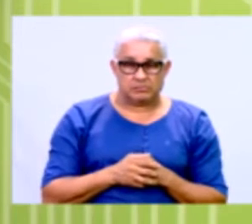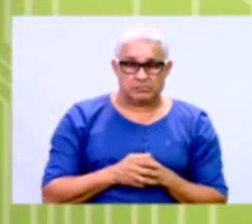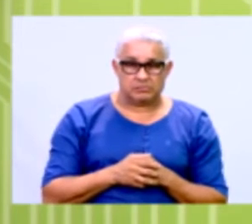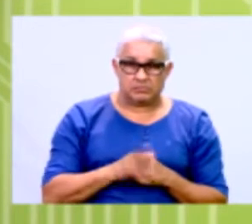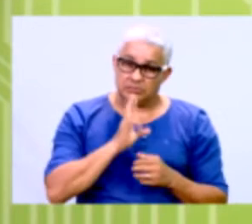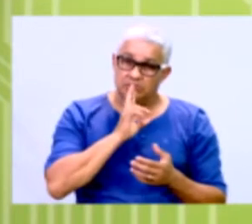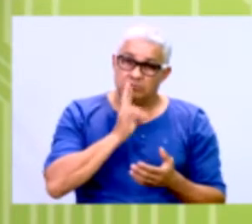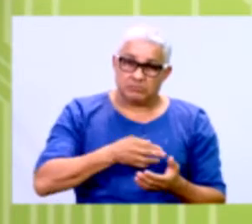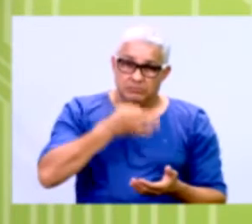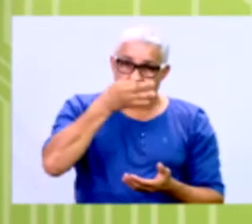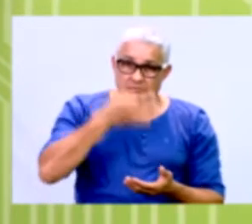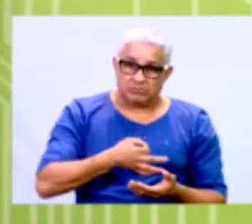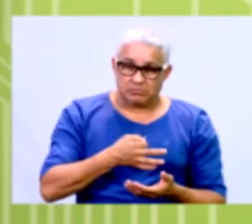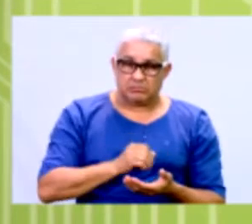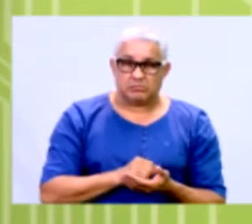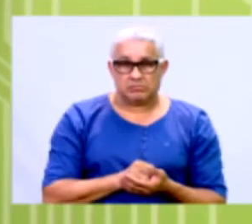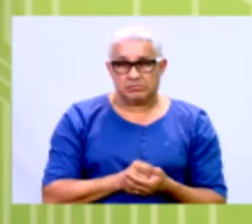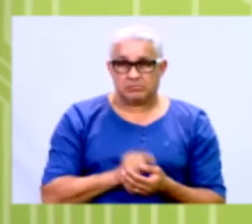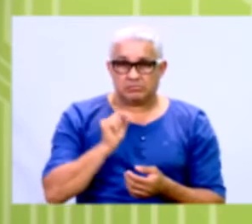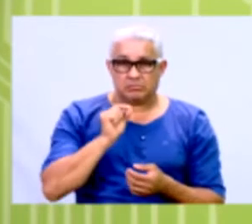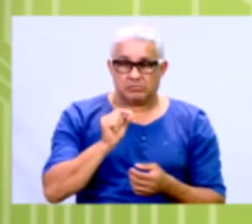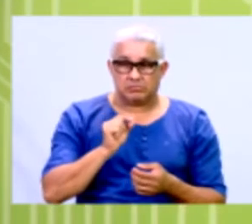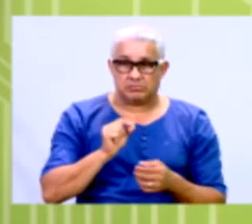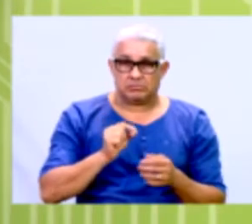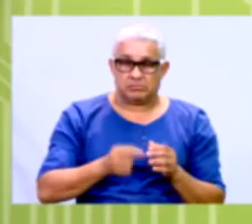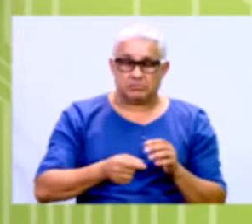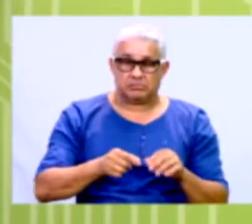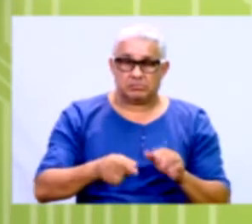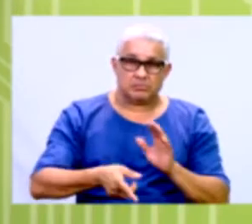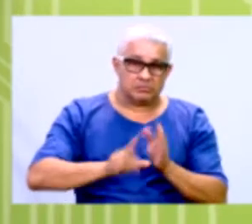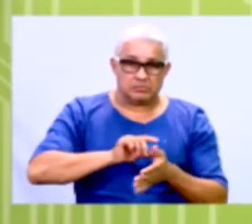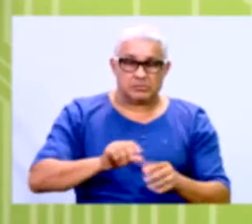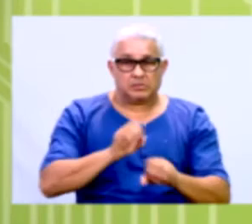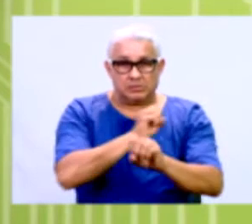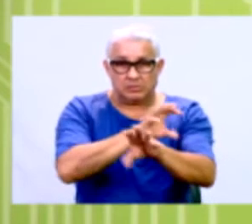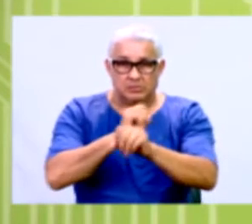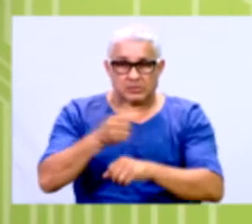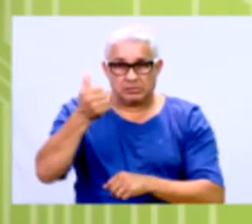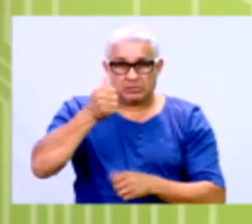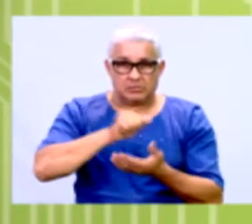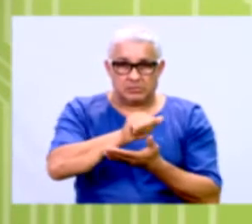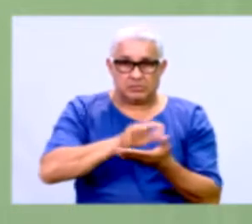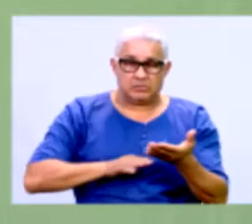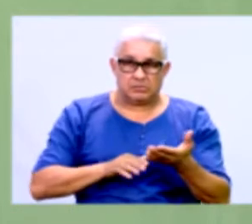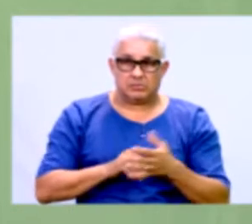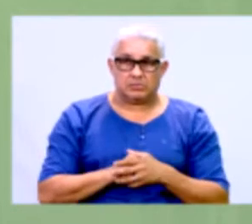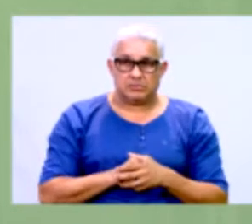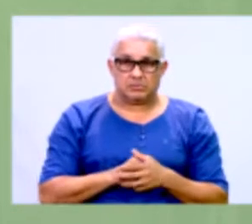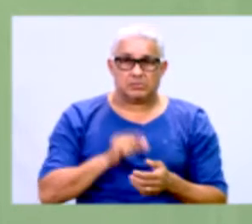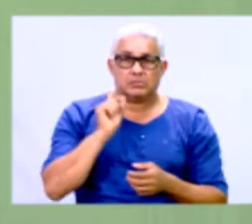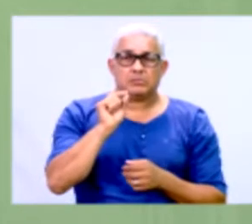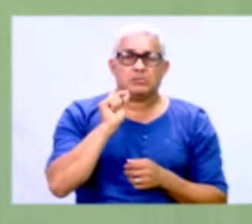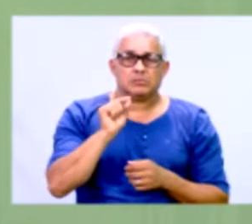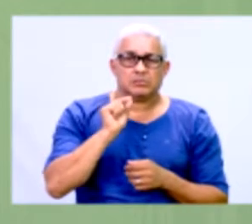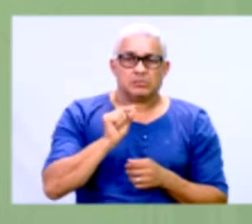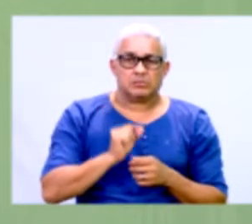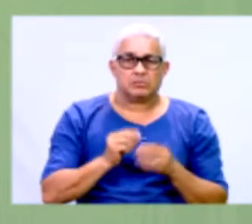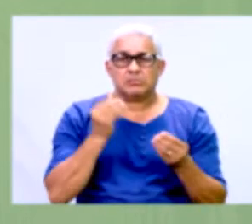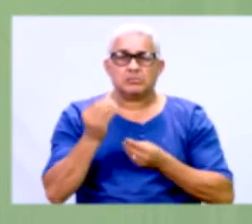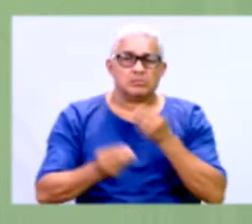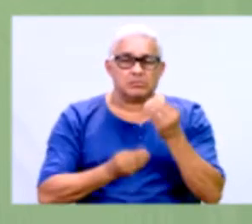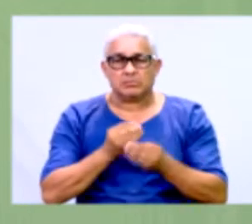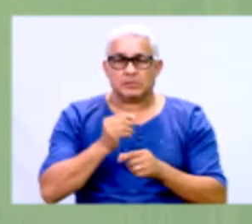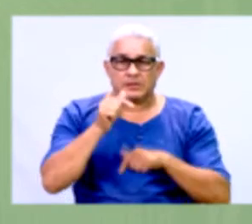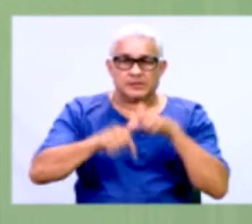de forma adequada também o que foi passado, né? Bom, nossa primeira atividade, né? O que é e como